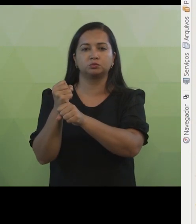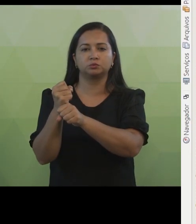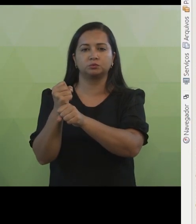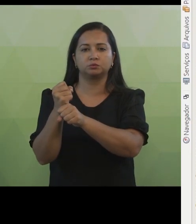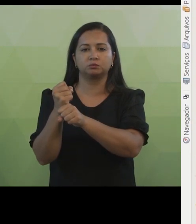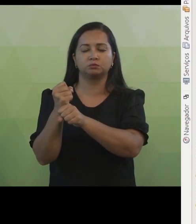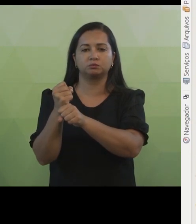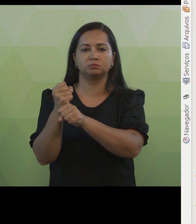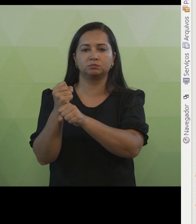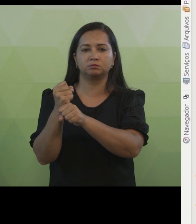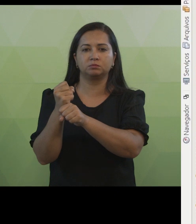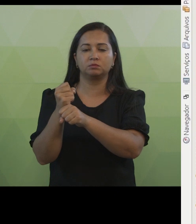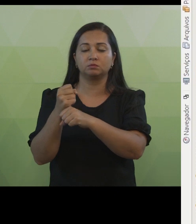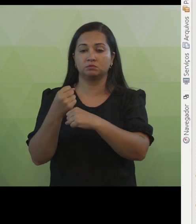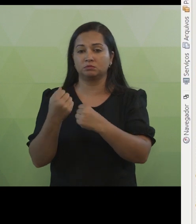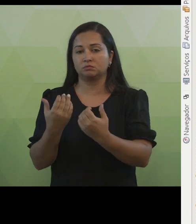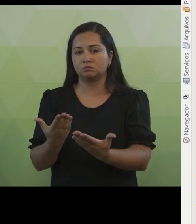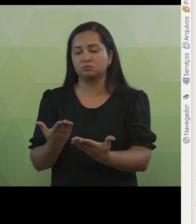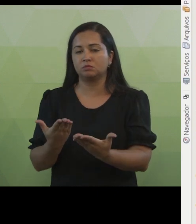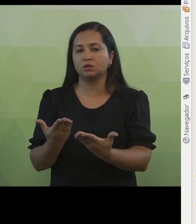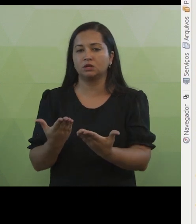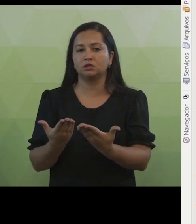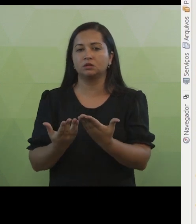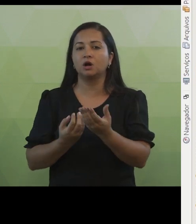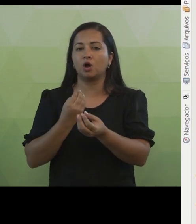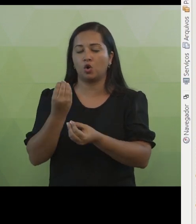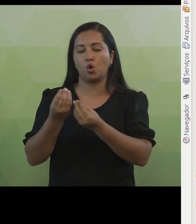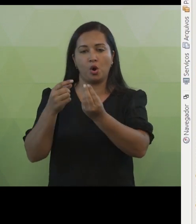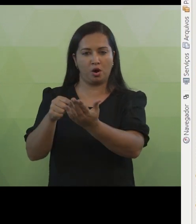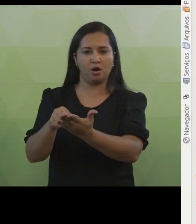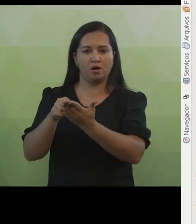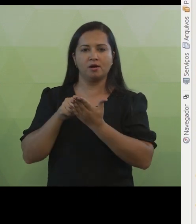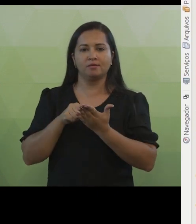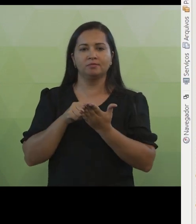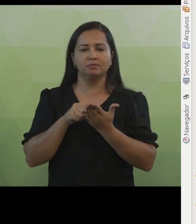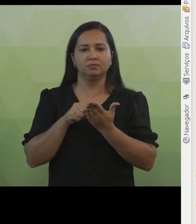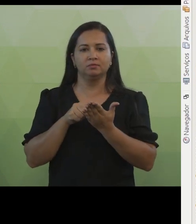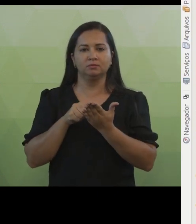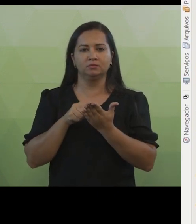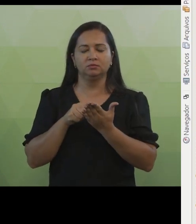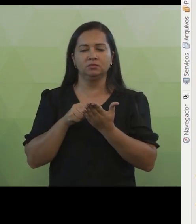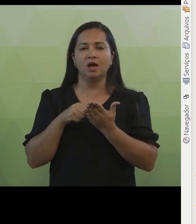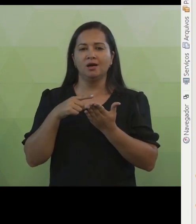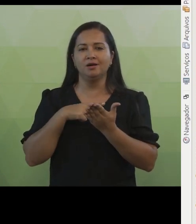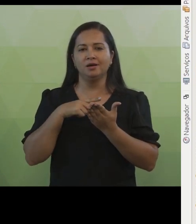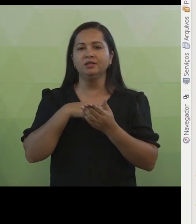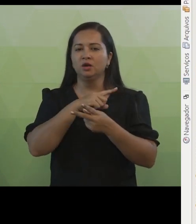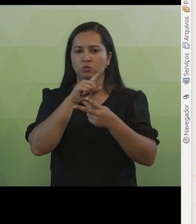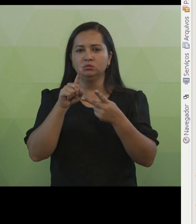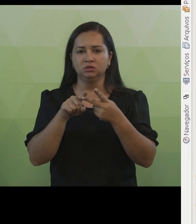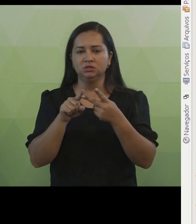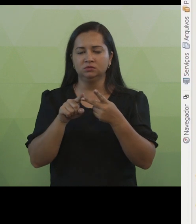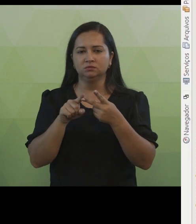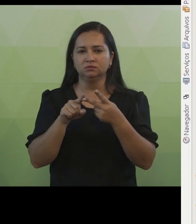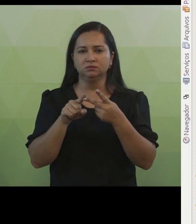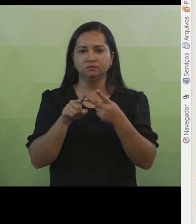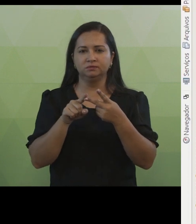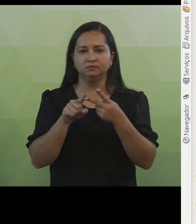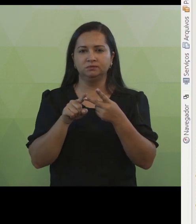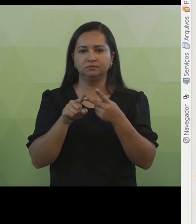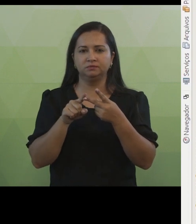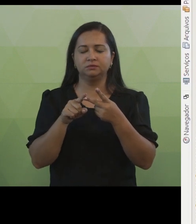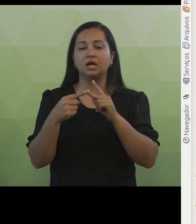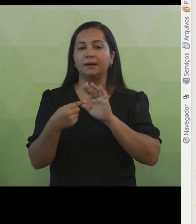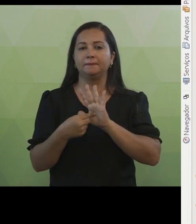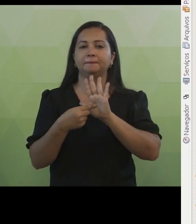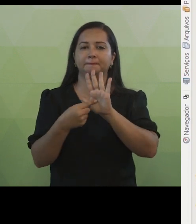o método que vai ser invocado é esse segundo, que tem